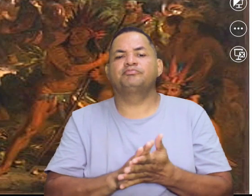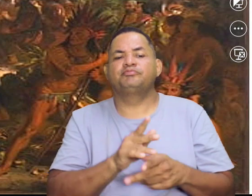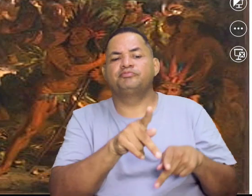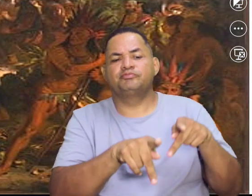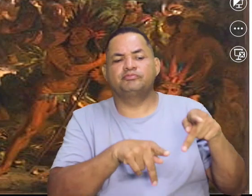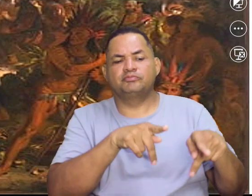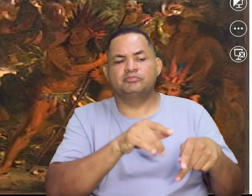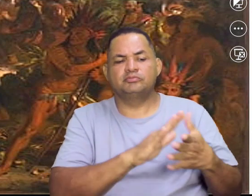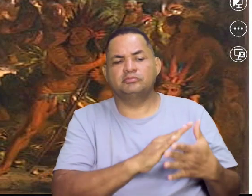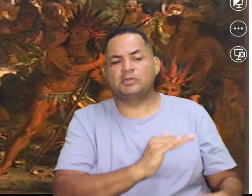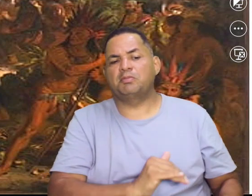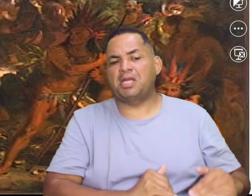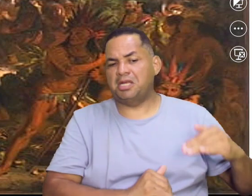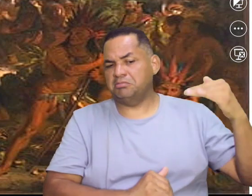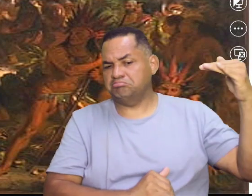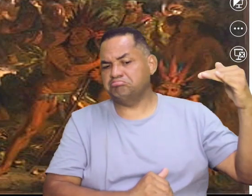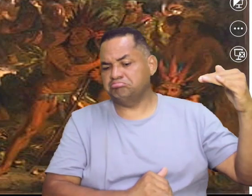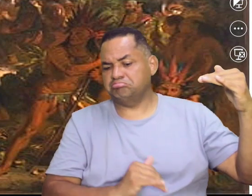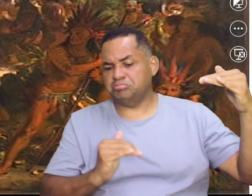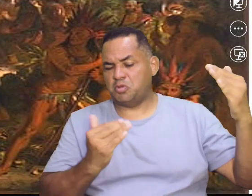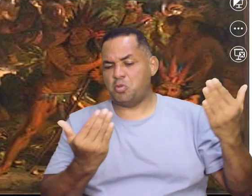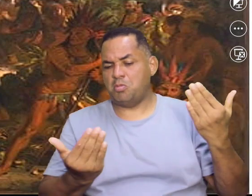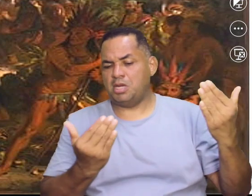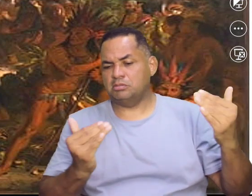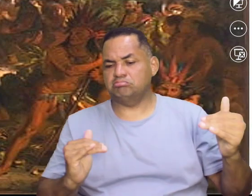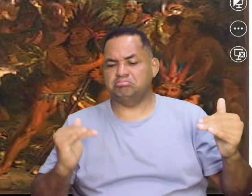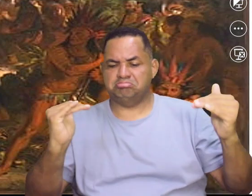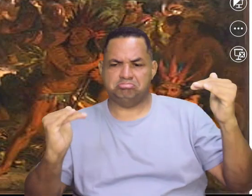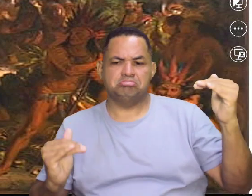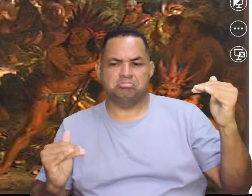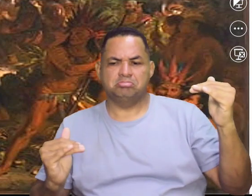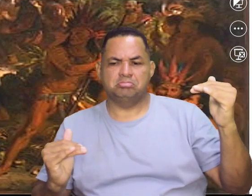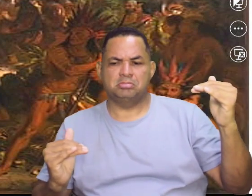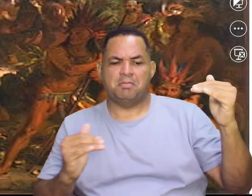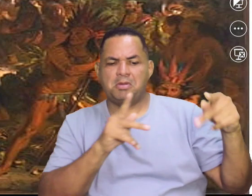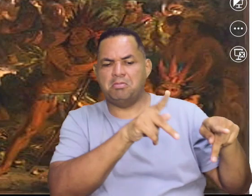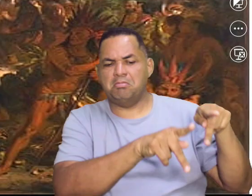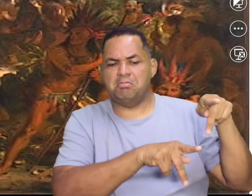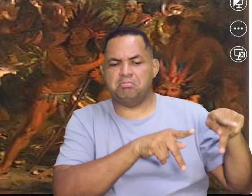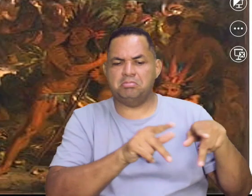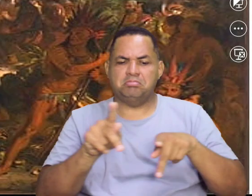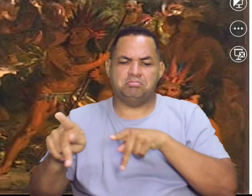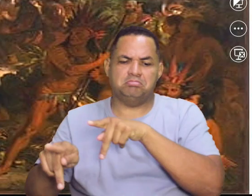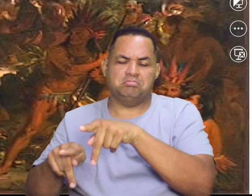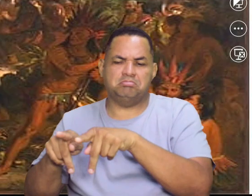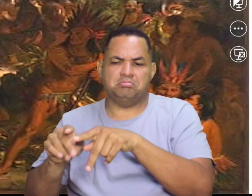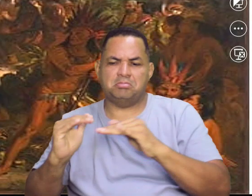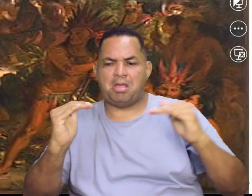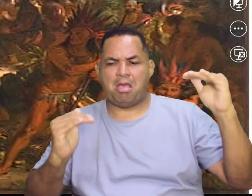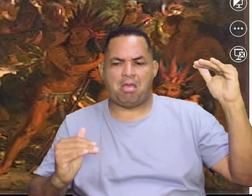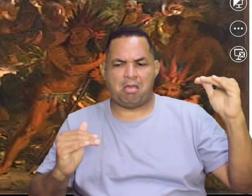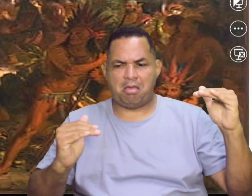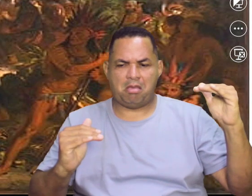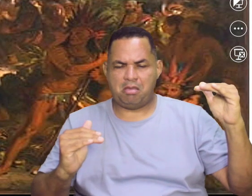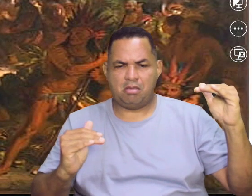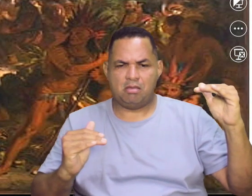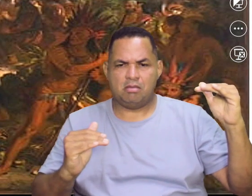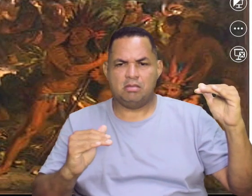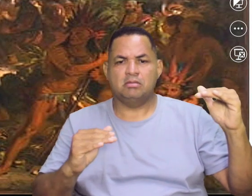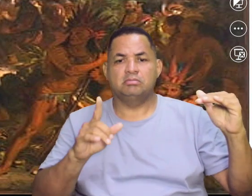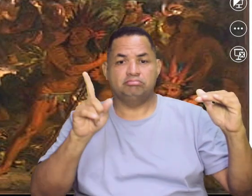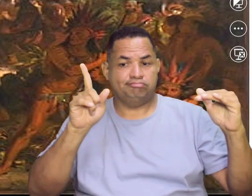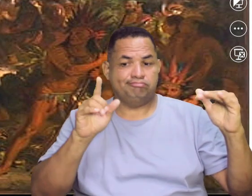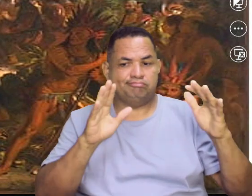civilizações que são mais superiores que outras. Então, segundo o etnocentrismo, as